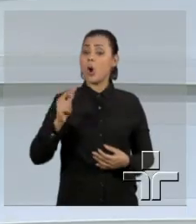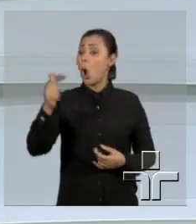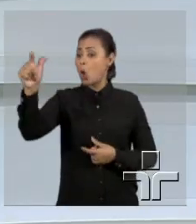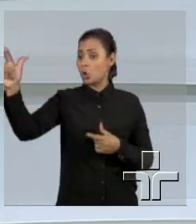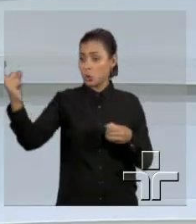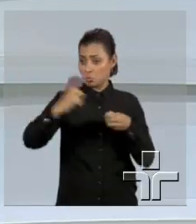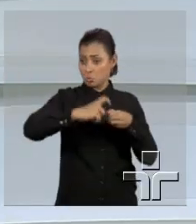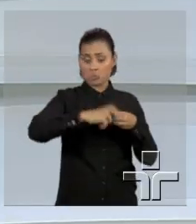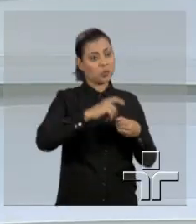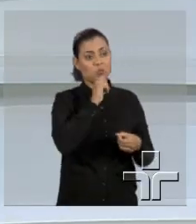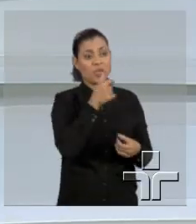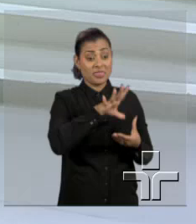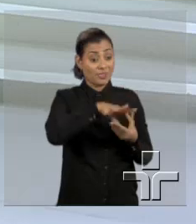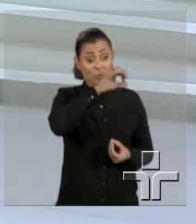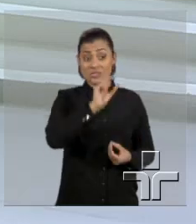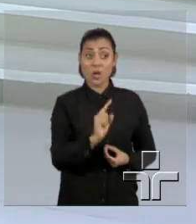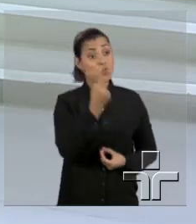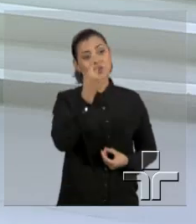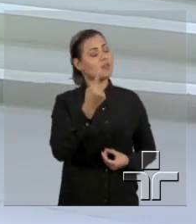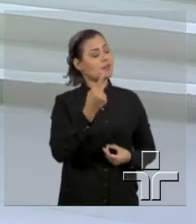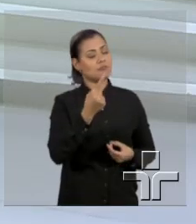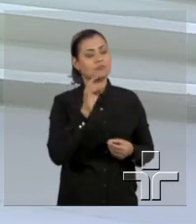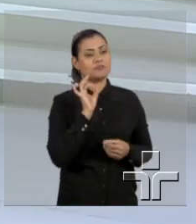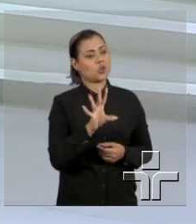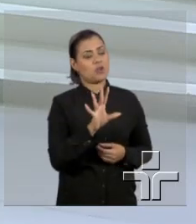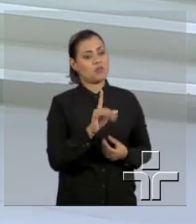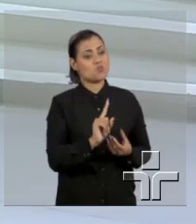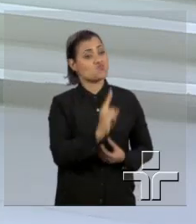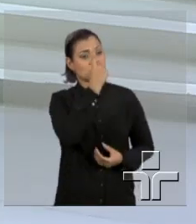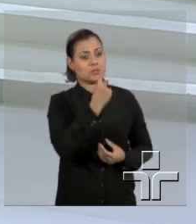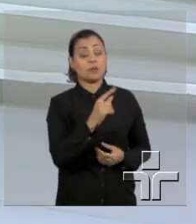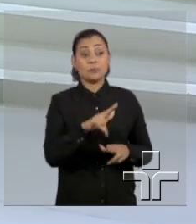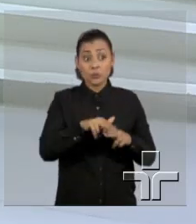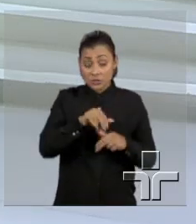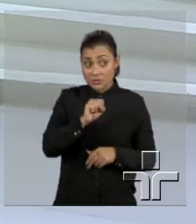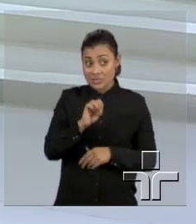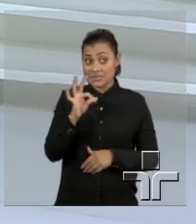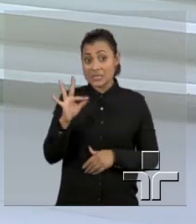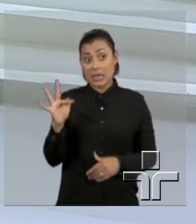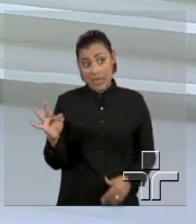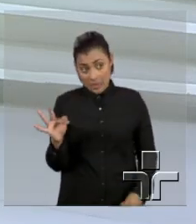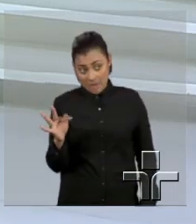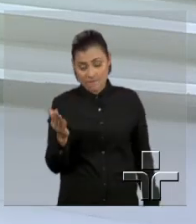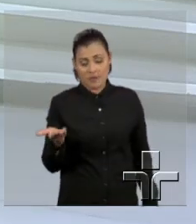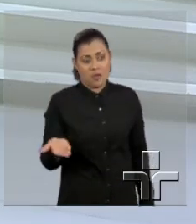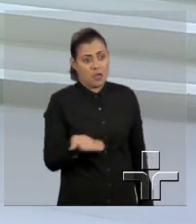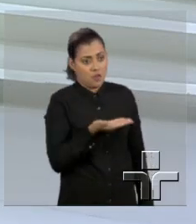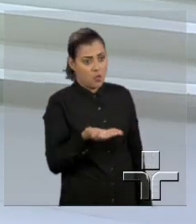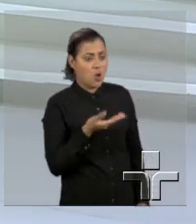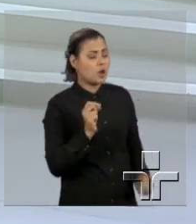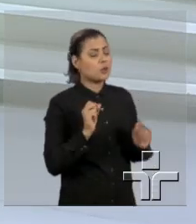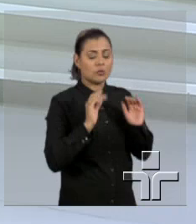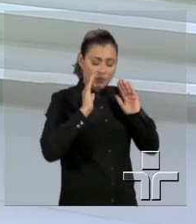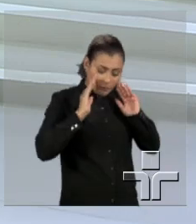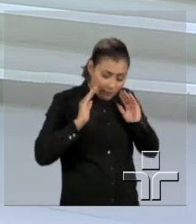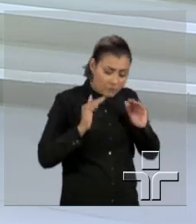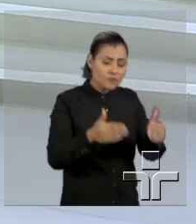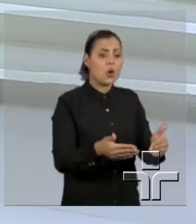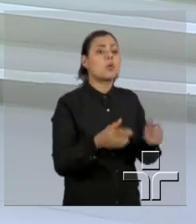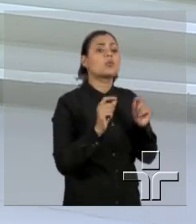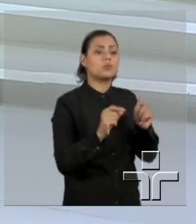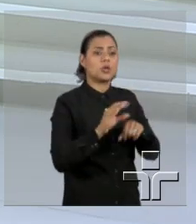Absolutamente. Então, o Supremo está caminhando no sentido de servir